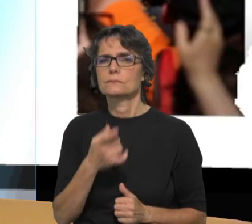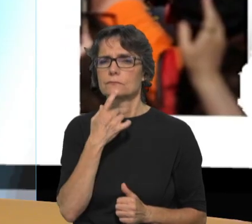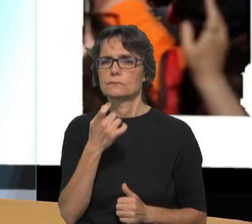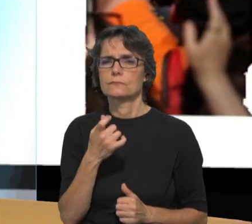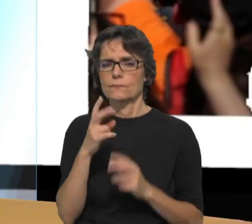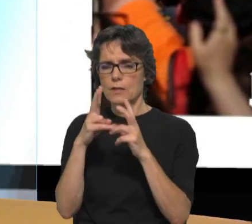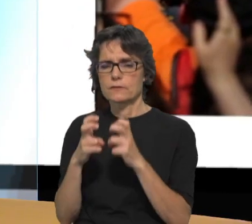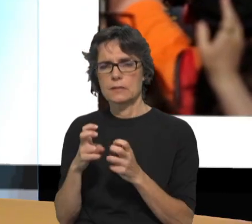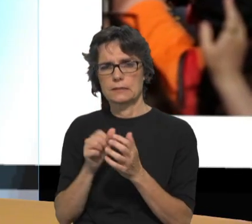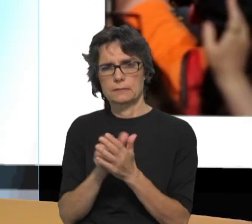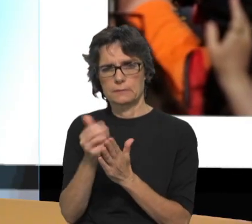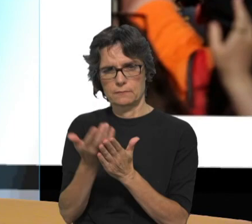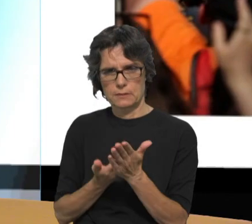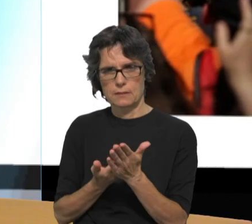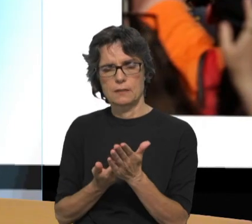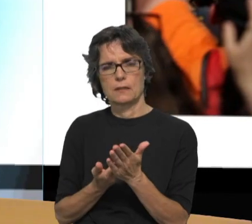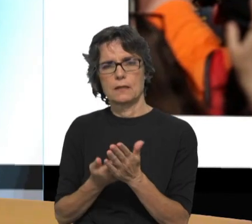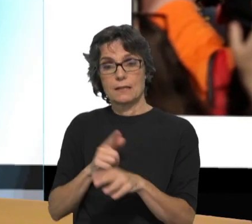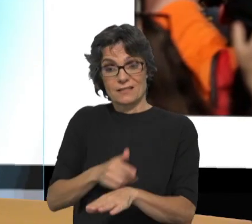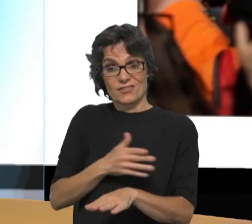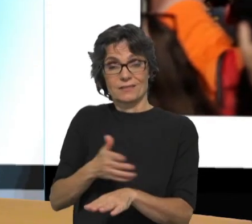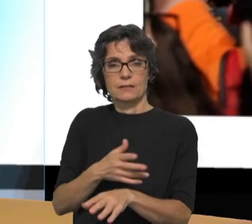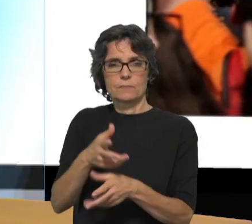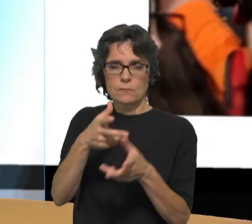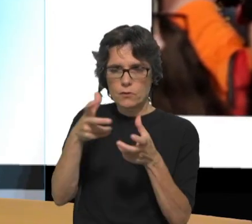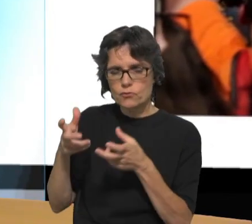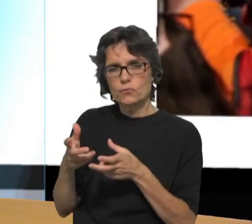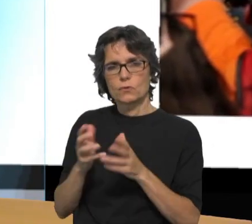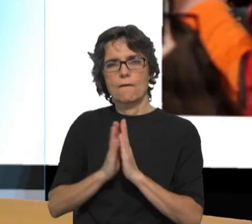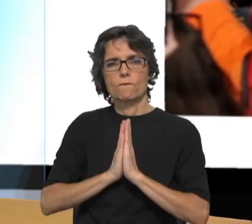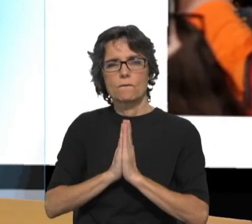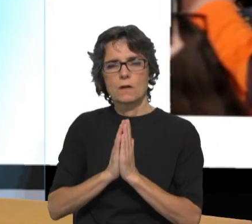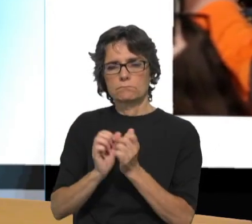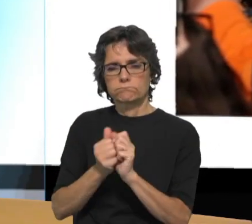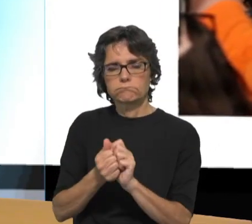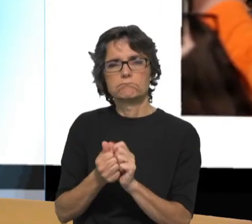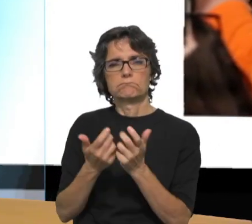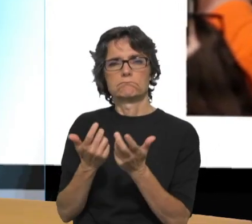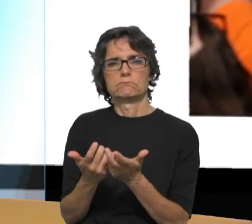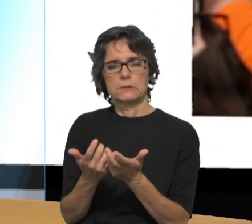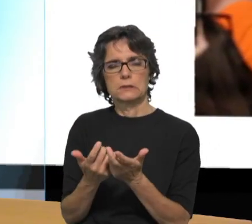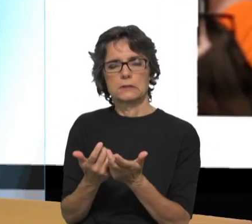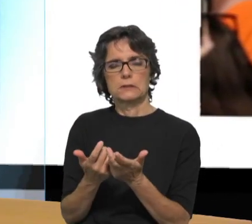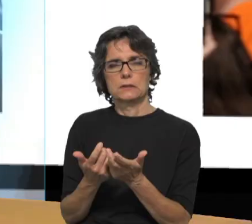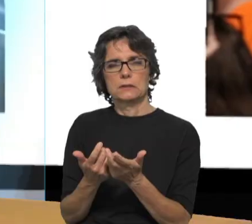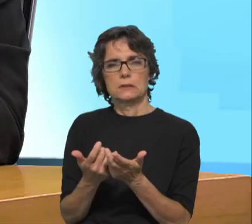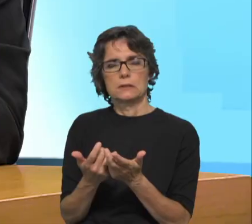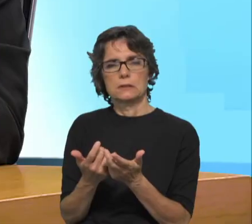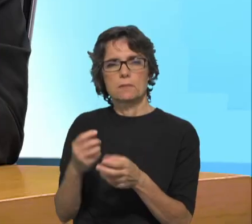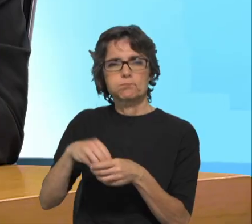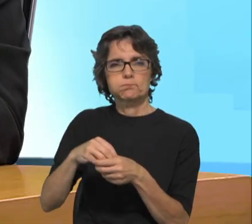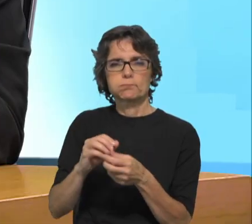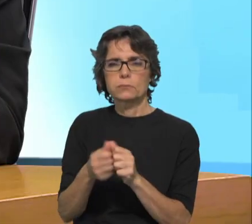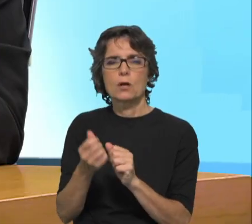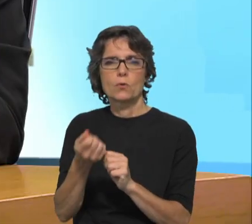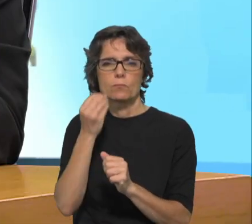Escritura, neste tempo também de caminho sinodal, de escuta, de perceber que mudanças é que se podem operacionalizar na Igreja para responder